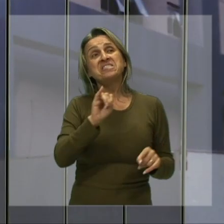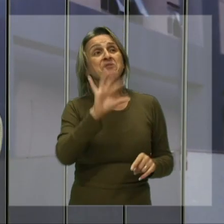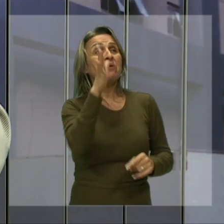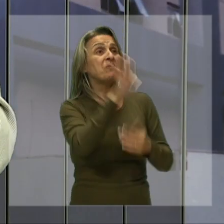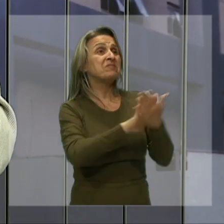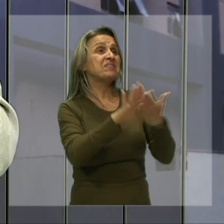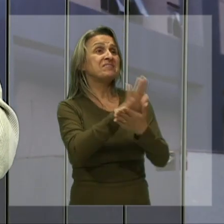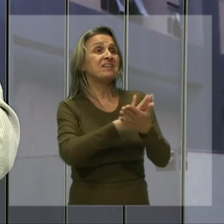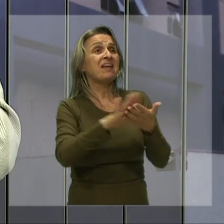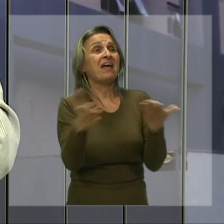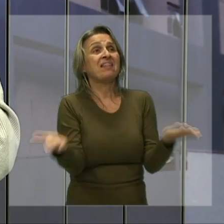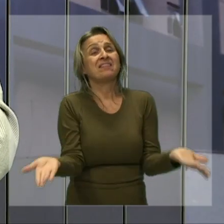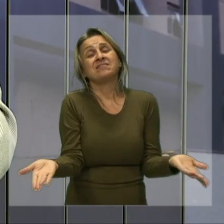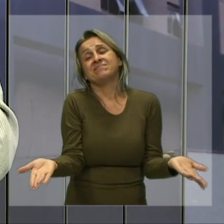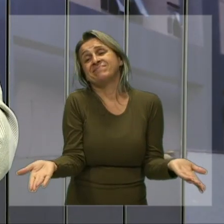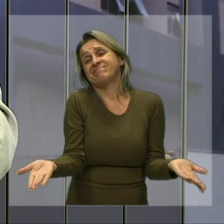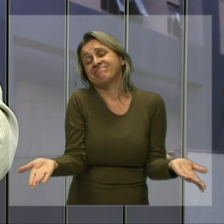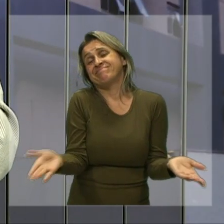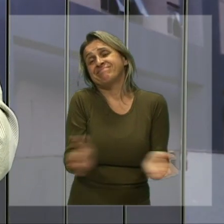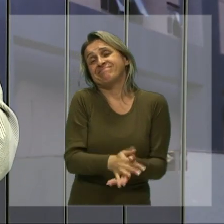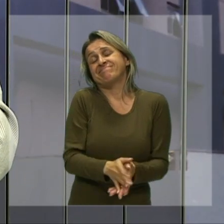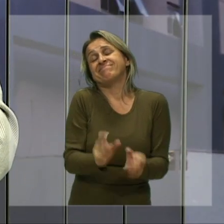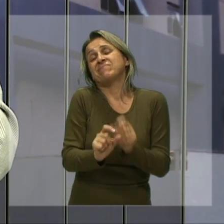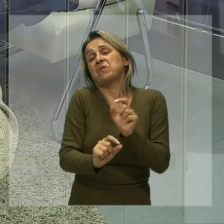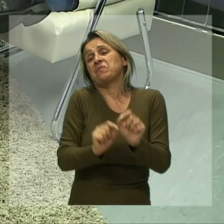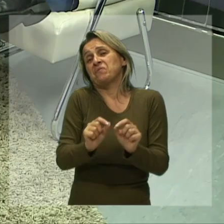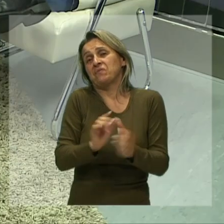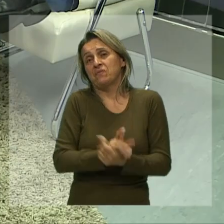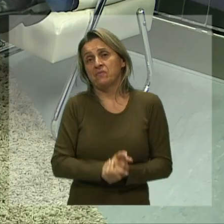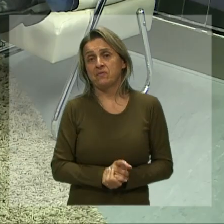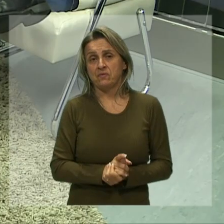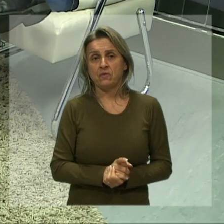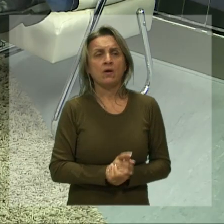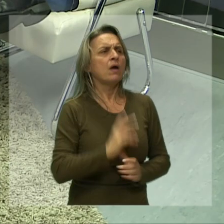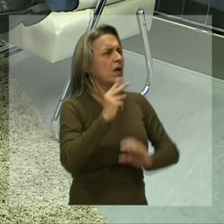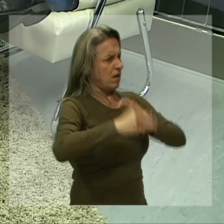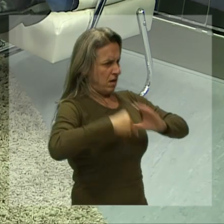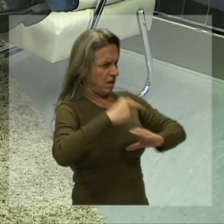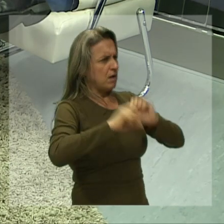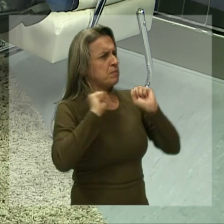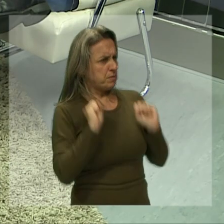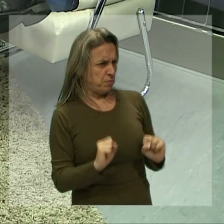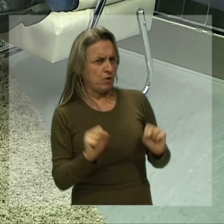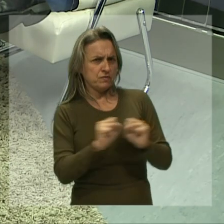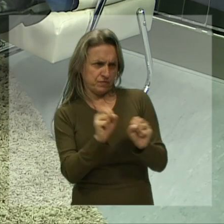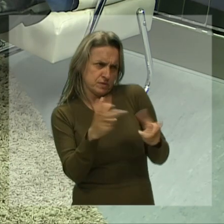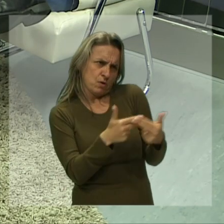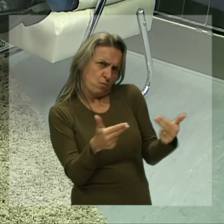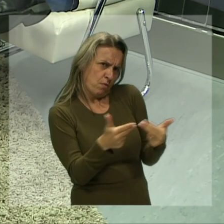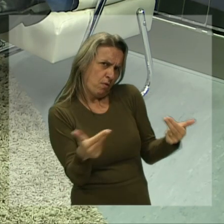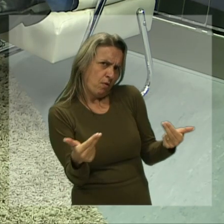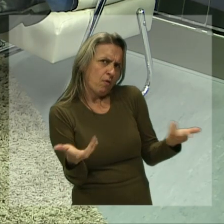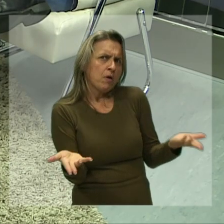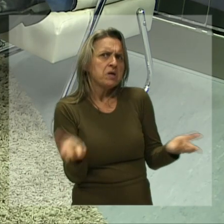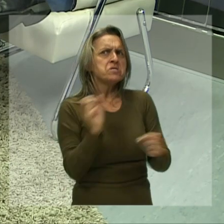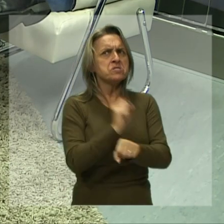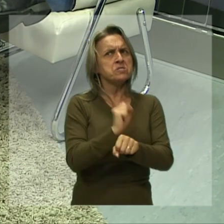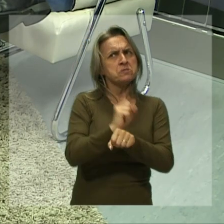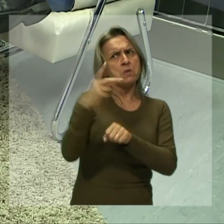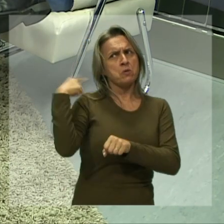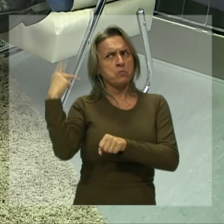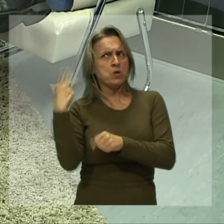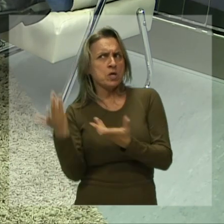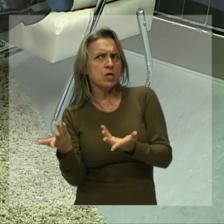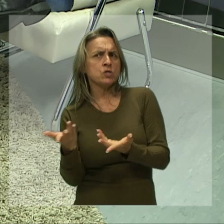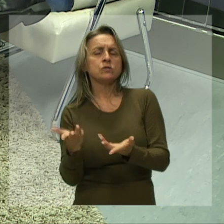amigo, aí... E a Câmara poderá ter algum tipo de atuação, nem que seja só na esfera política, sem